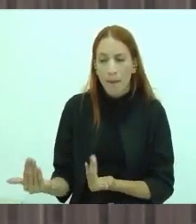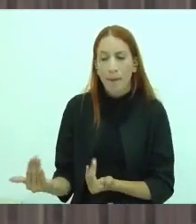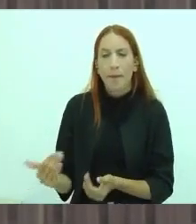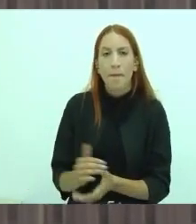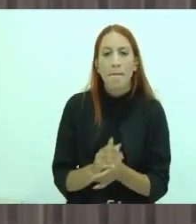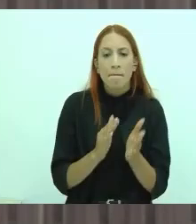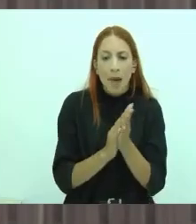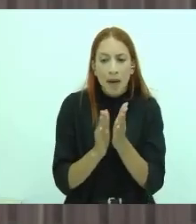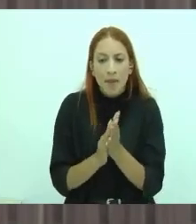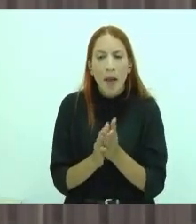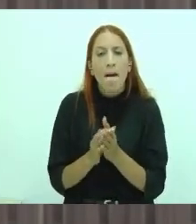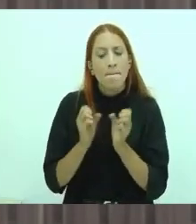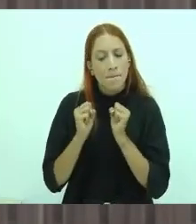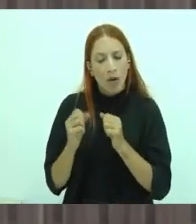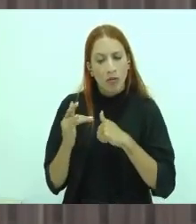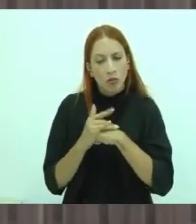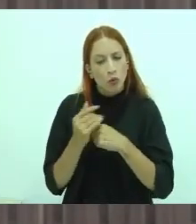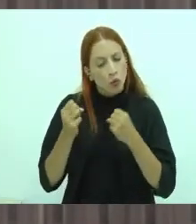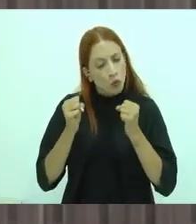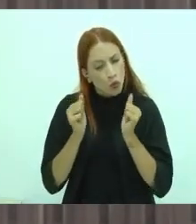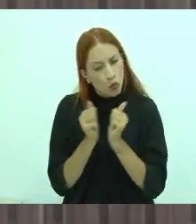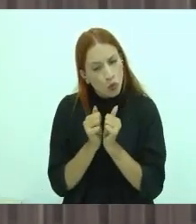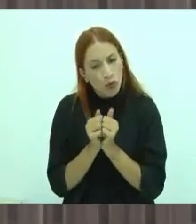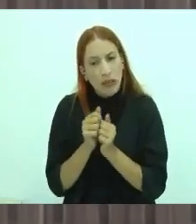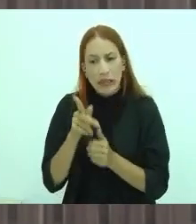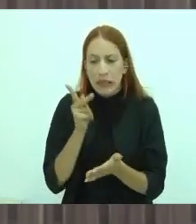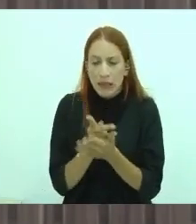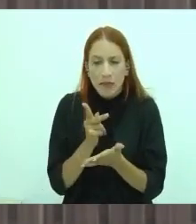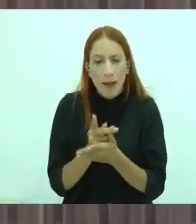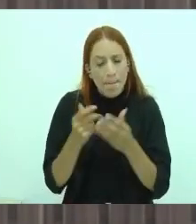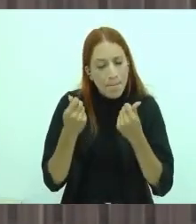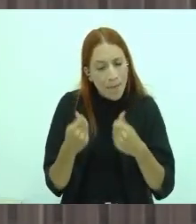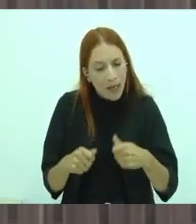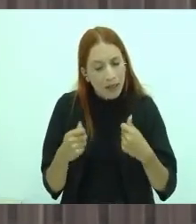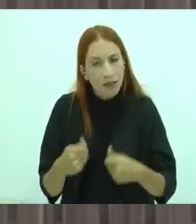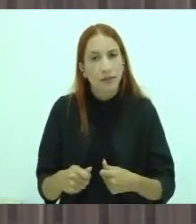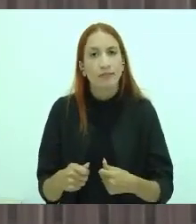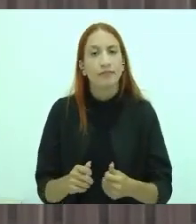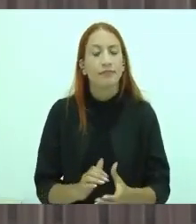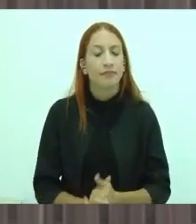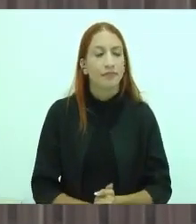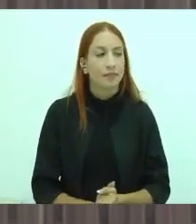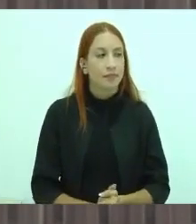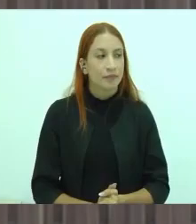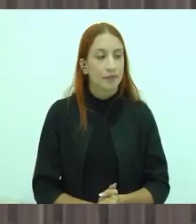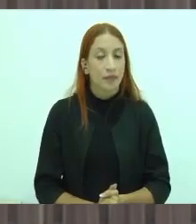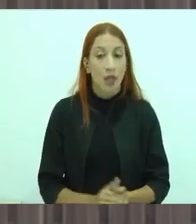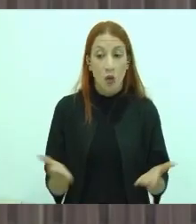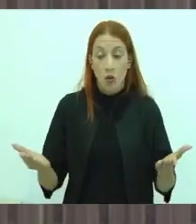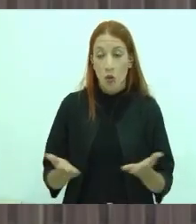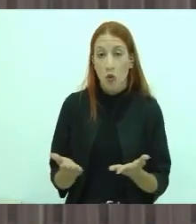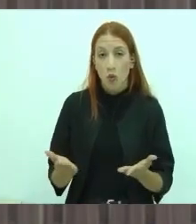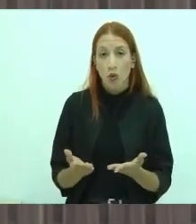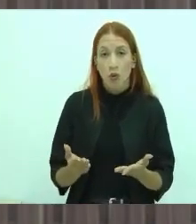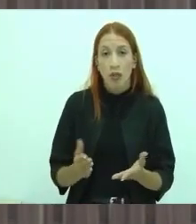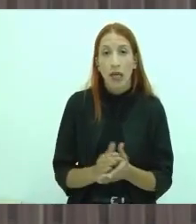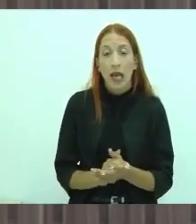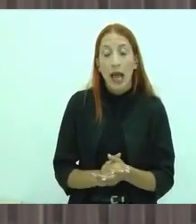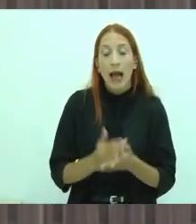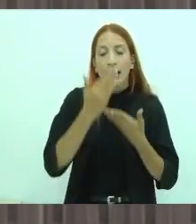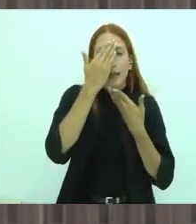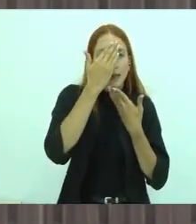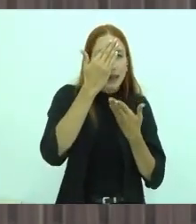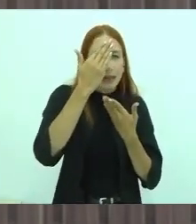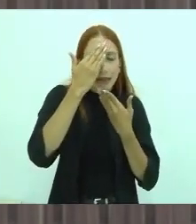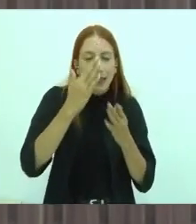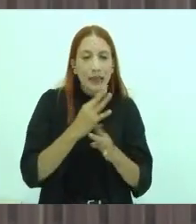amigo pode contar com essa casa de vereadores quando você precisar estamos aqui às ordens e o que eu tenho para agradecer aqui a cidade Teixeira de